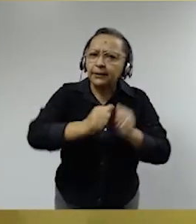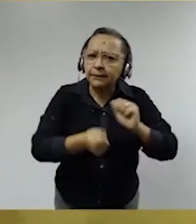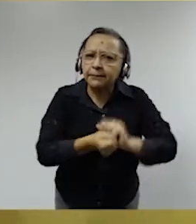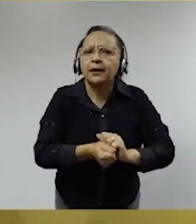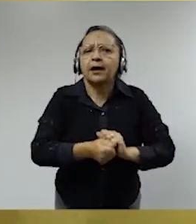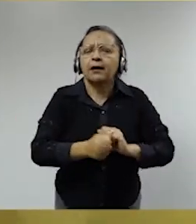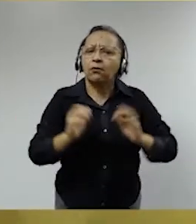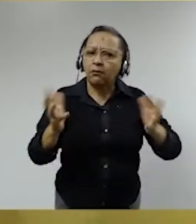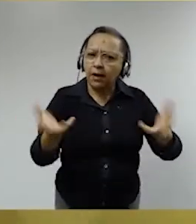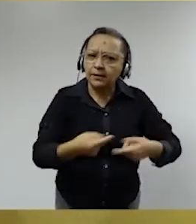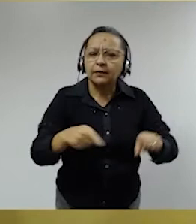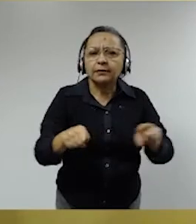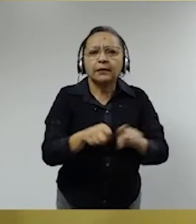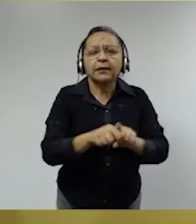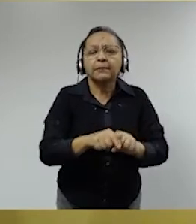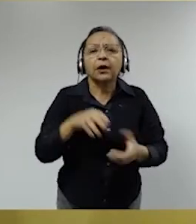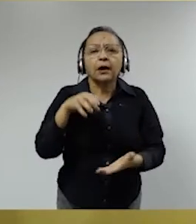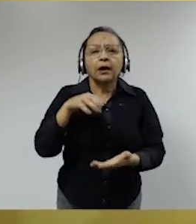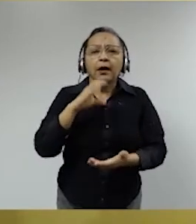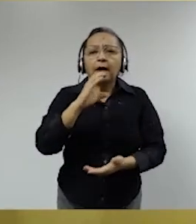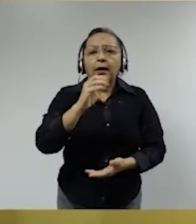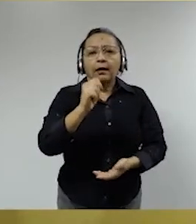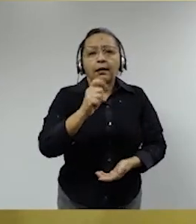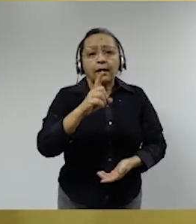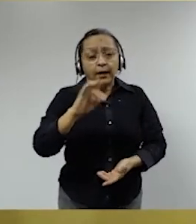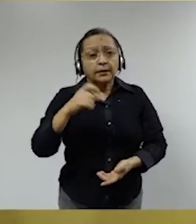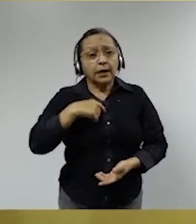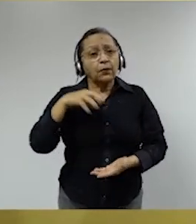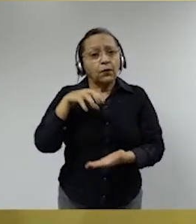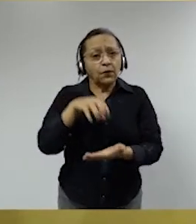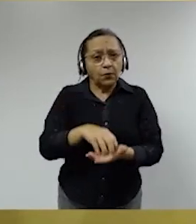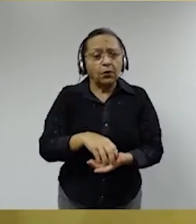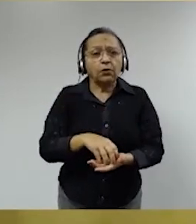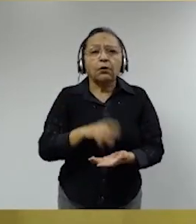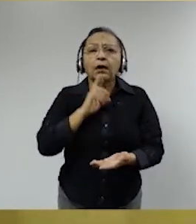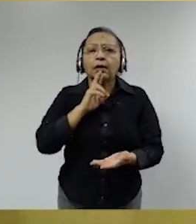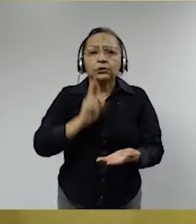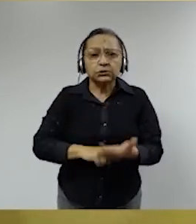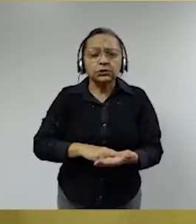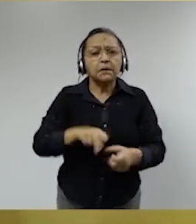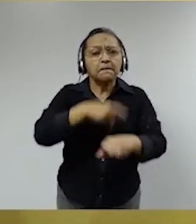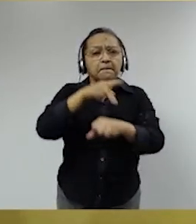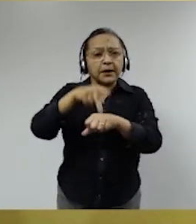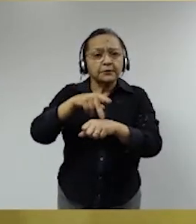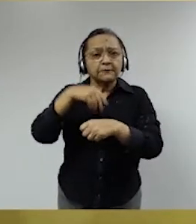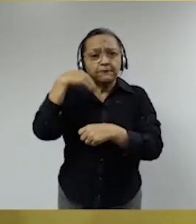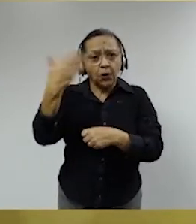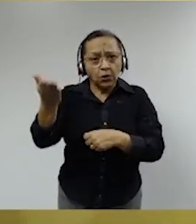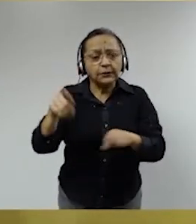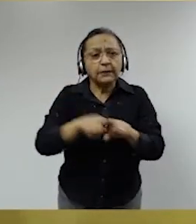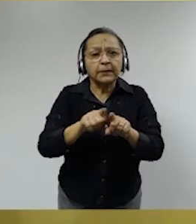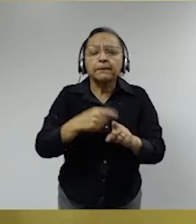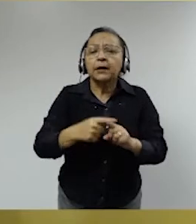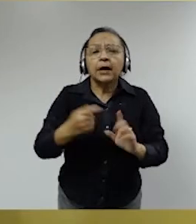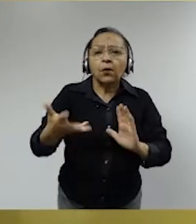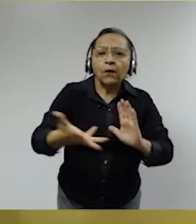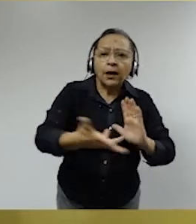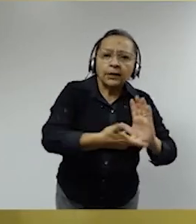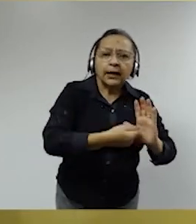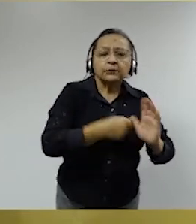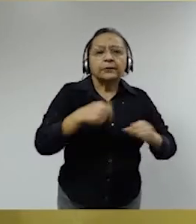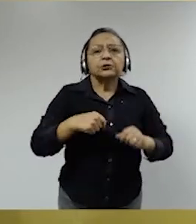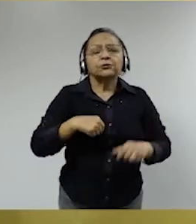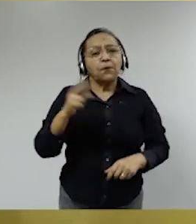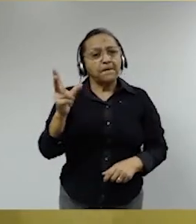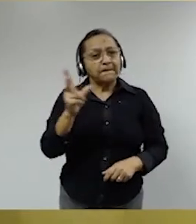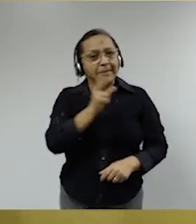Autoridade Nacional da Concorrência, é importante que se diga, é reconhecida internacionalmente pela qualidade Isso é um